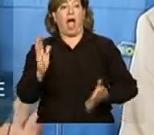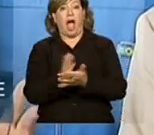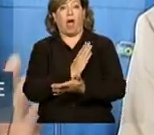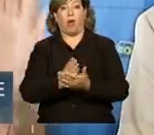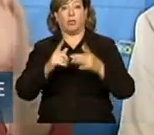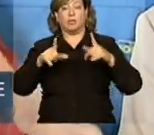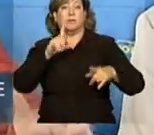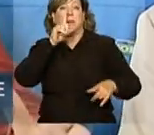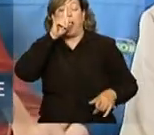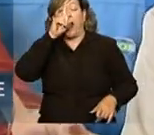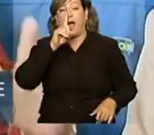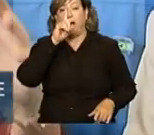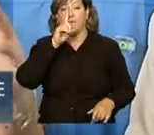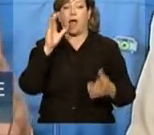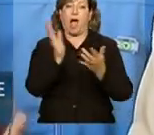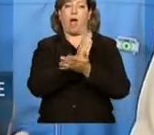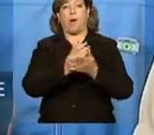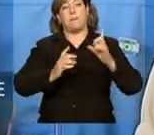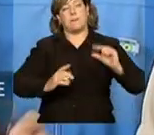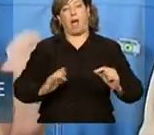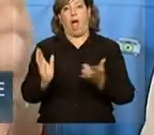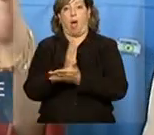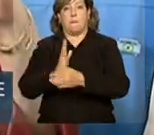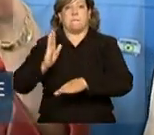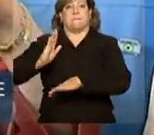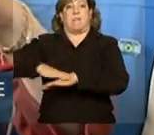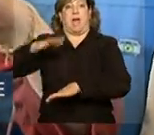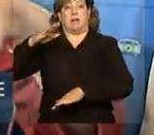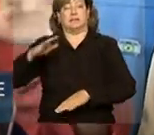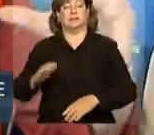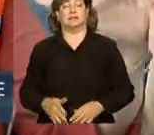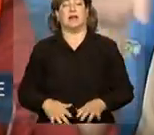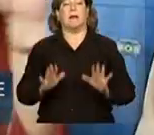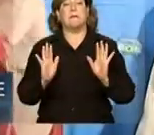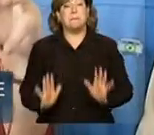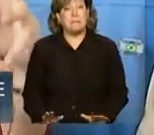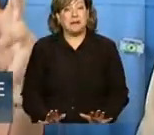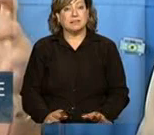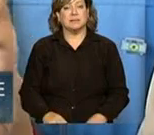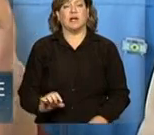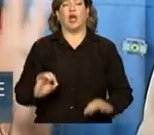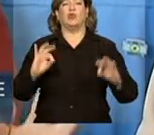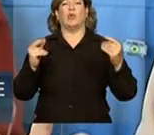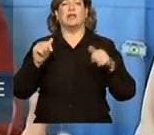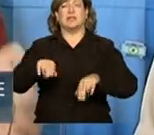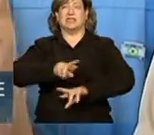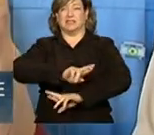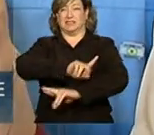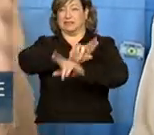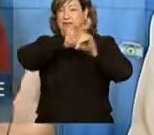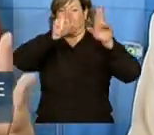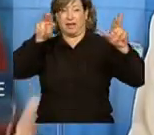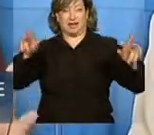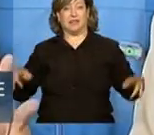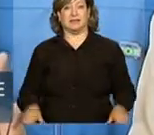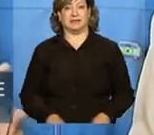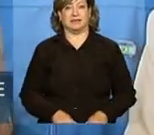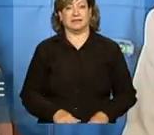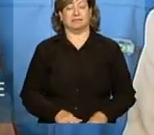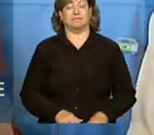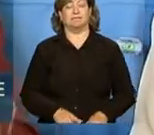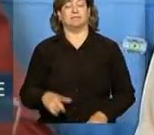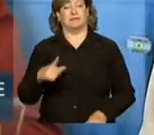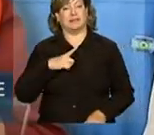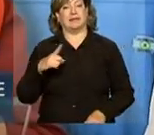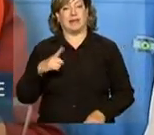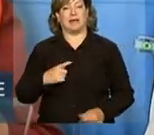gravíssimos, em outras menos, mas toda essa sorte de desastres naturais se combina.